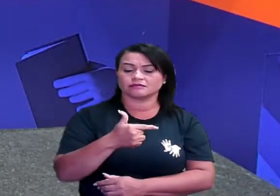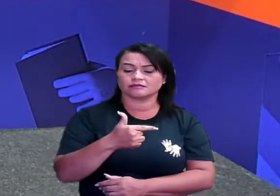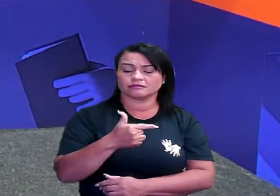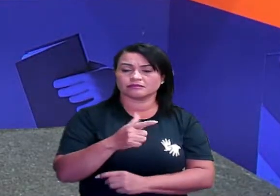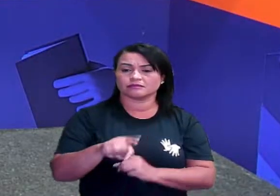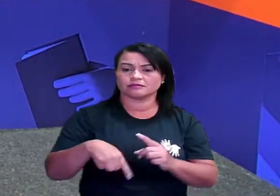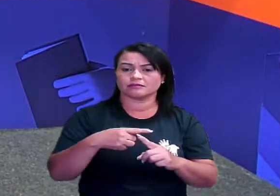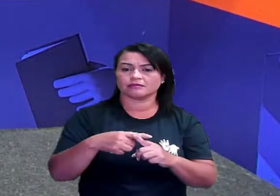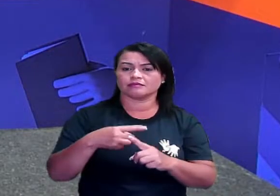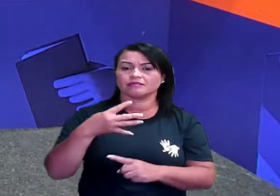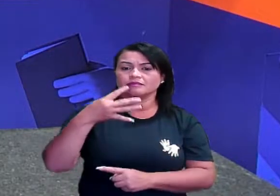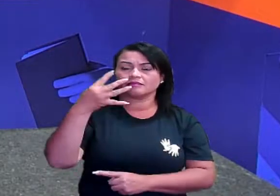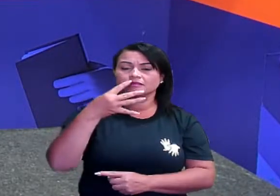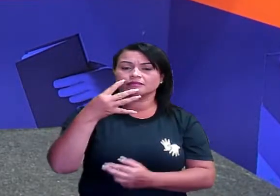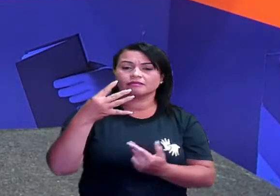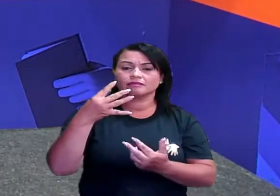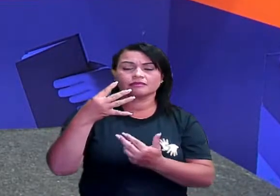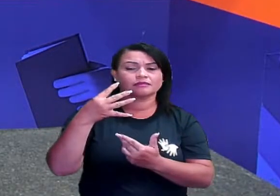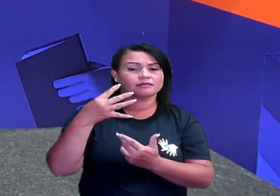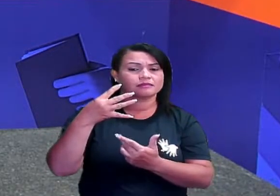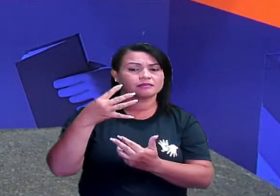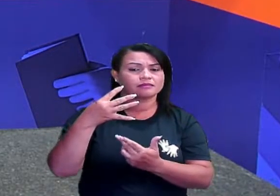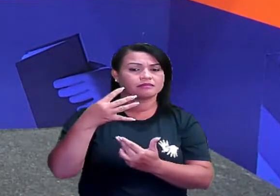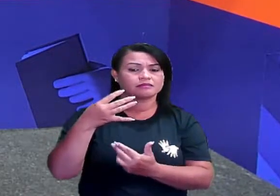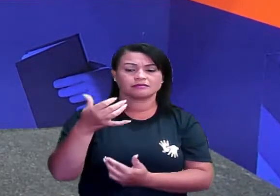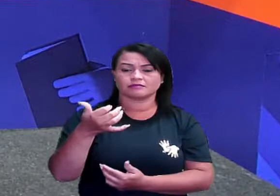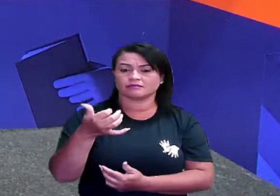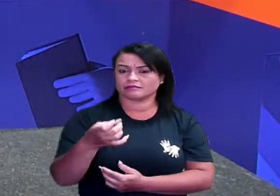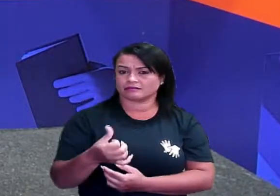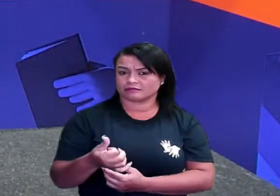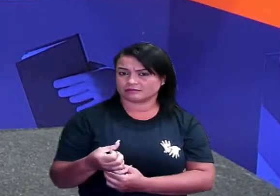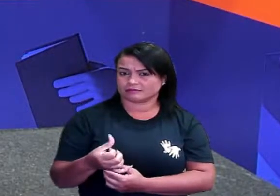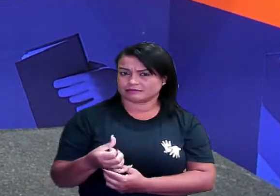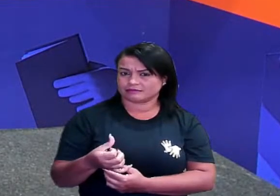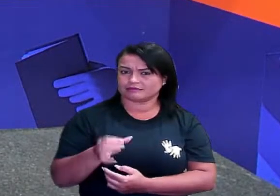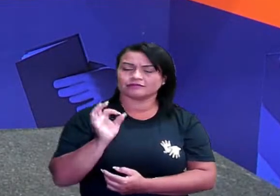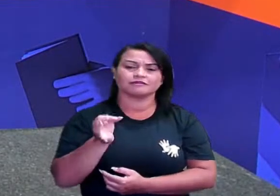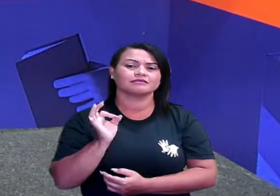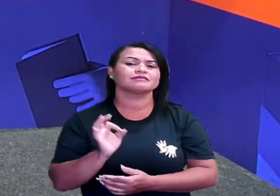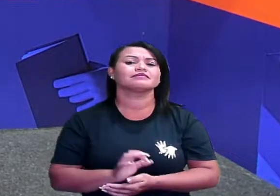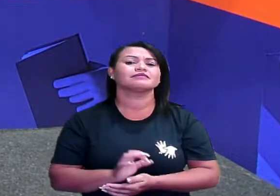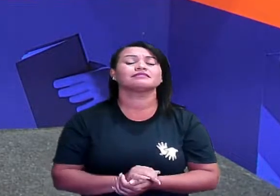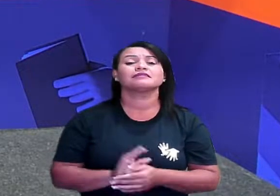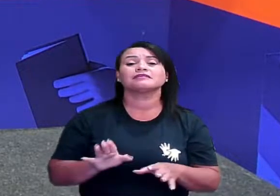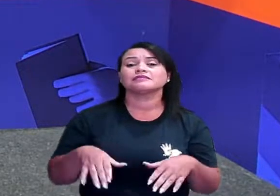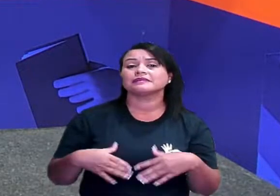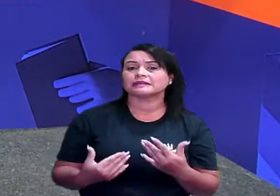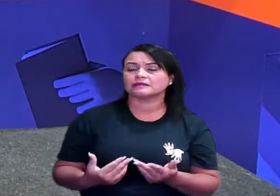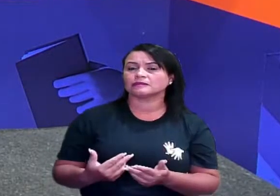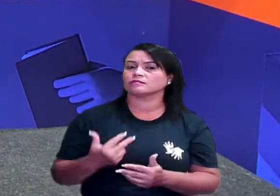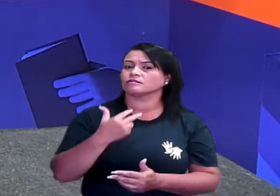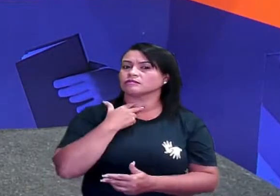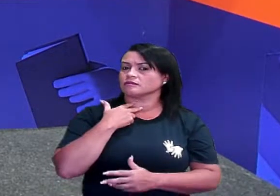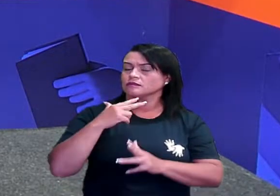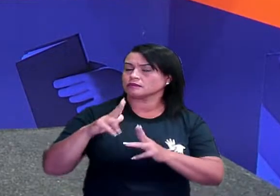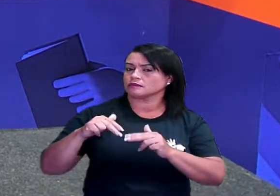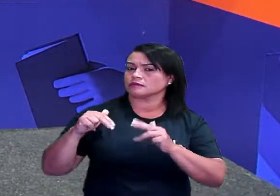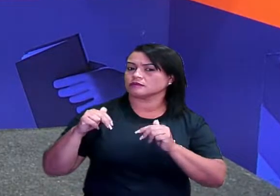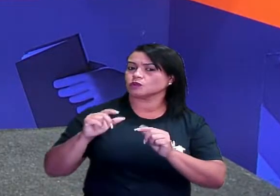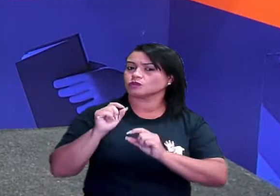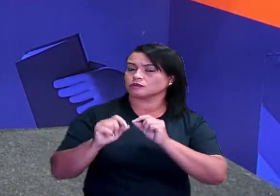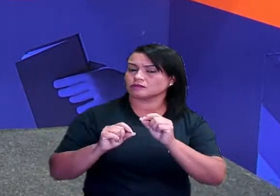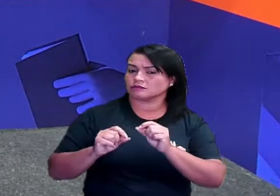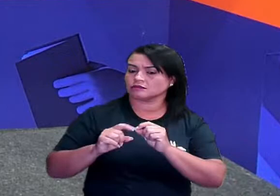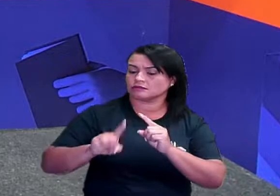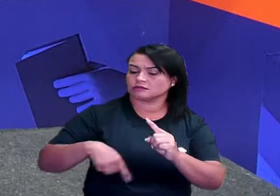à quarta potência é igual a quanto? É igual a 16. Tá certo? Então, nunca façam isso.